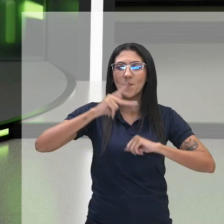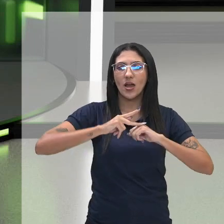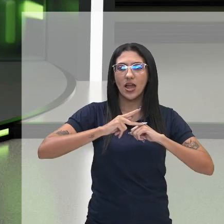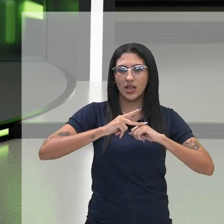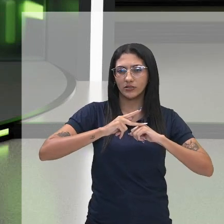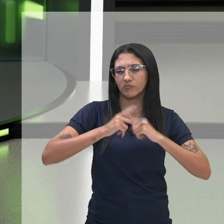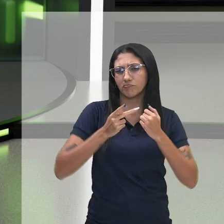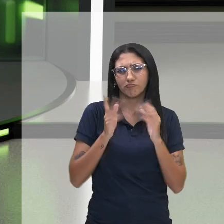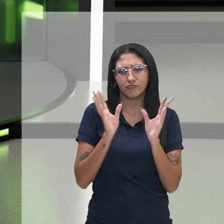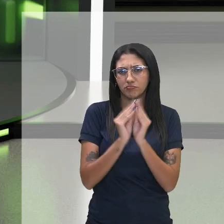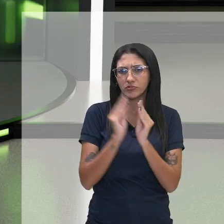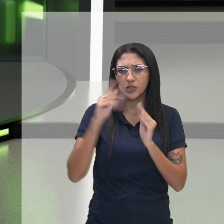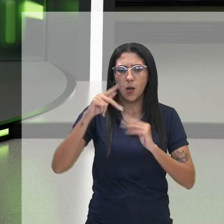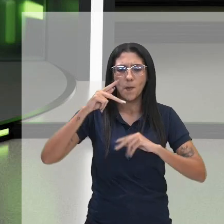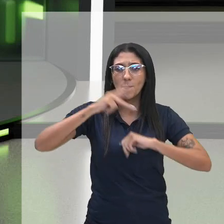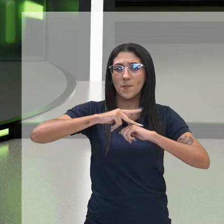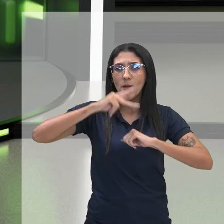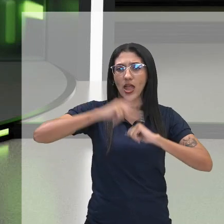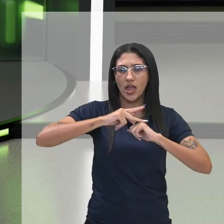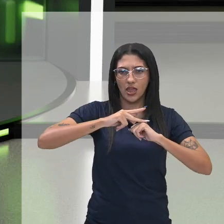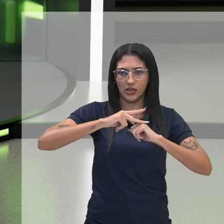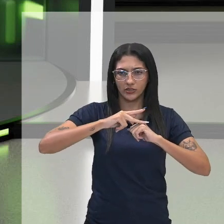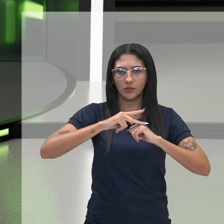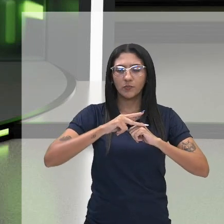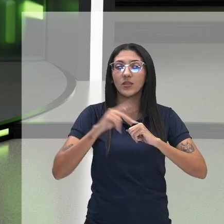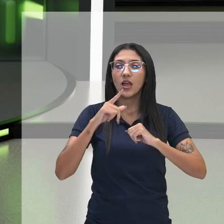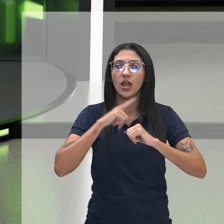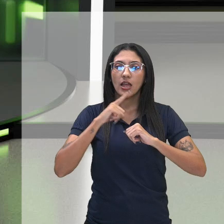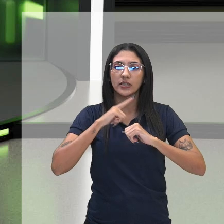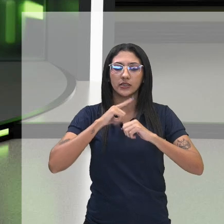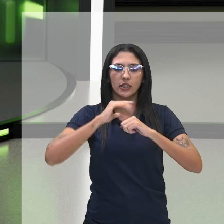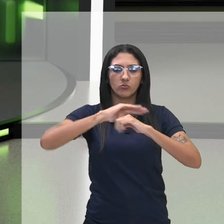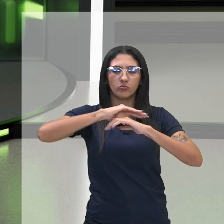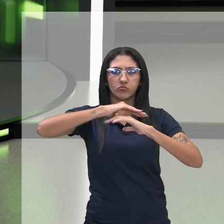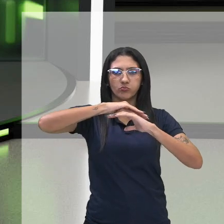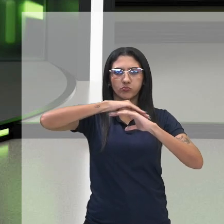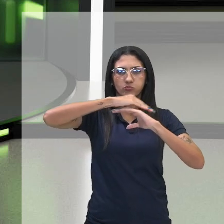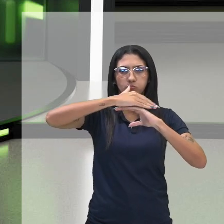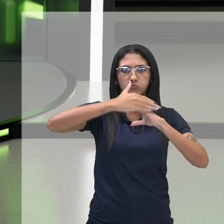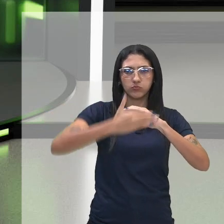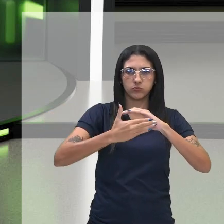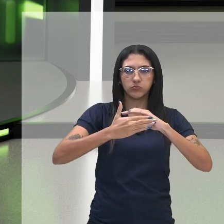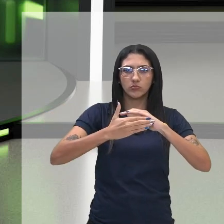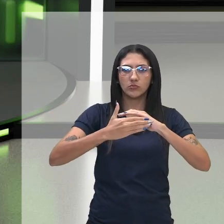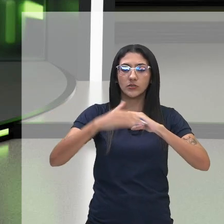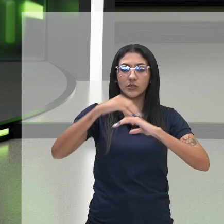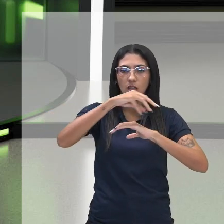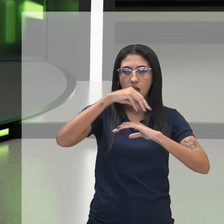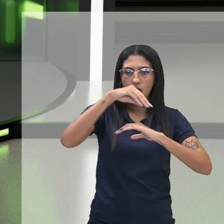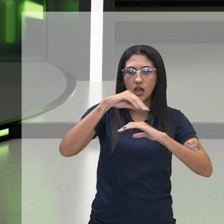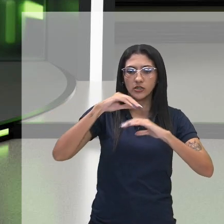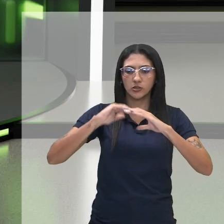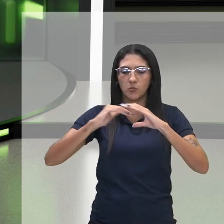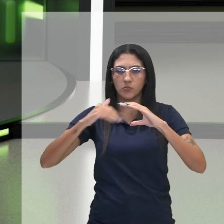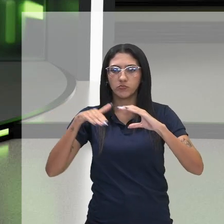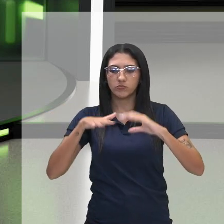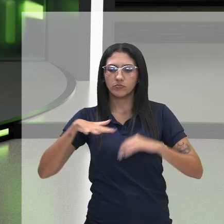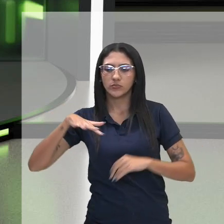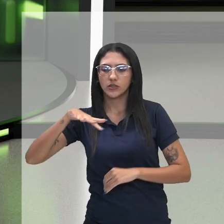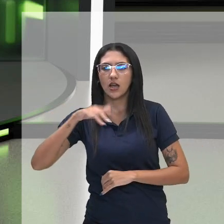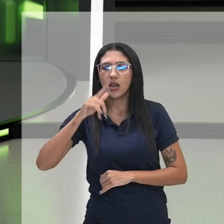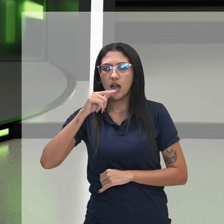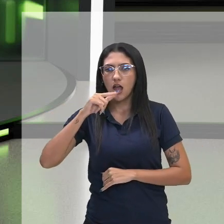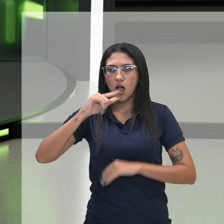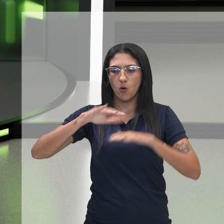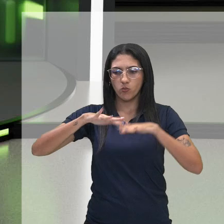Resumindo, são grandes placas rochosas que ficam tanto no oceano quanto no continente, né? Então, quando a gente fala